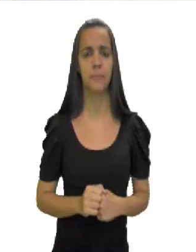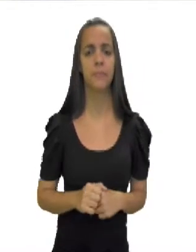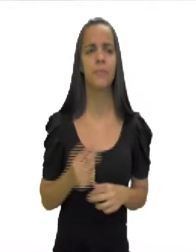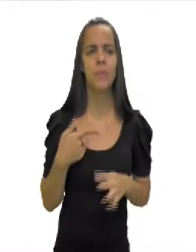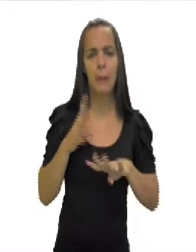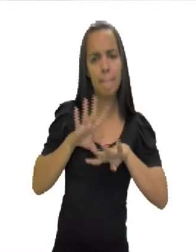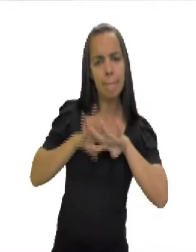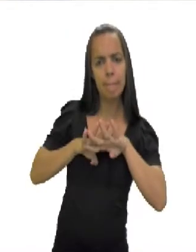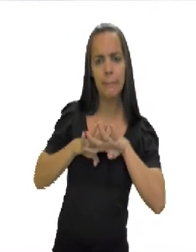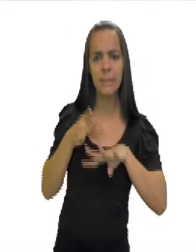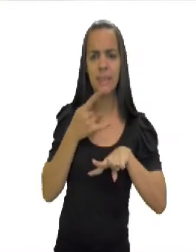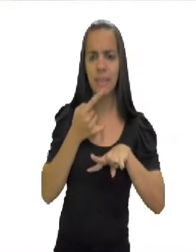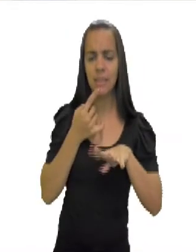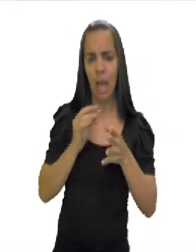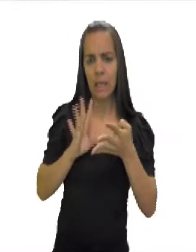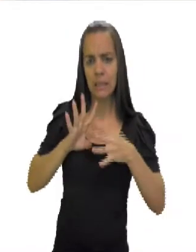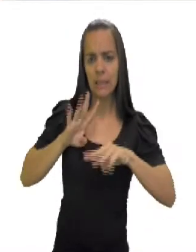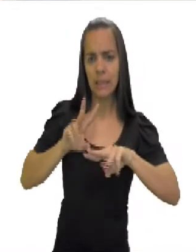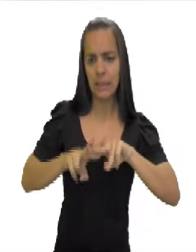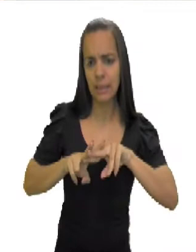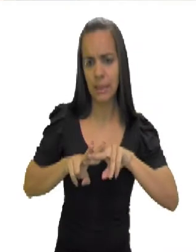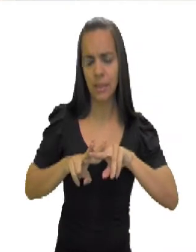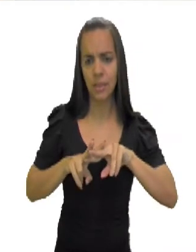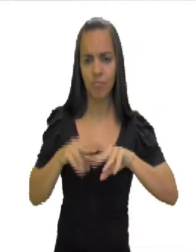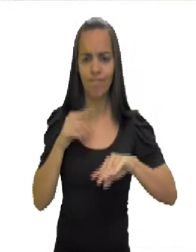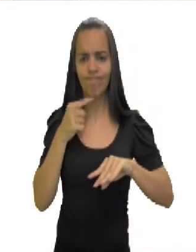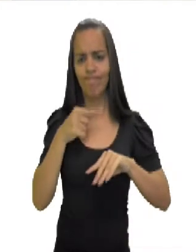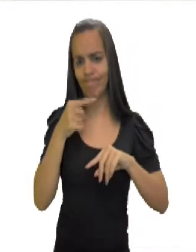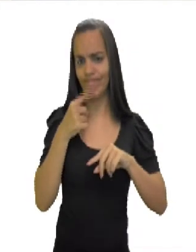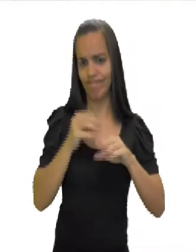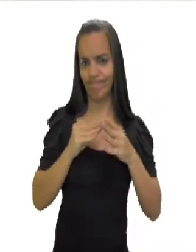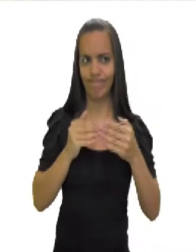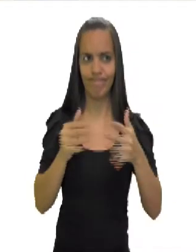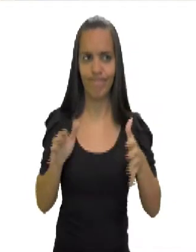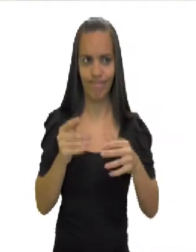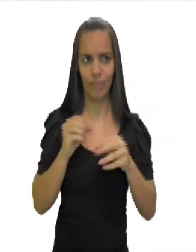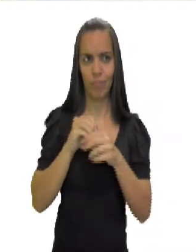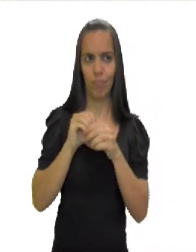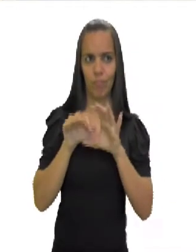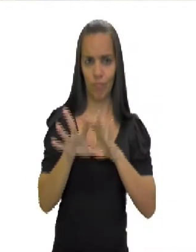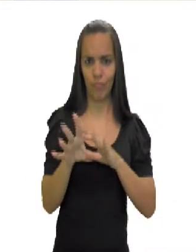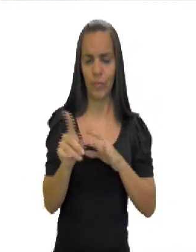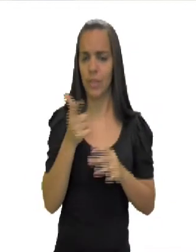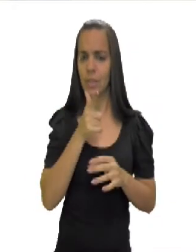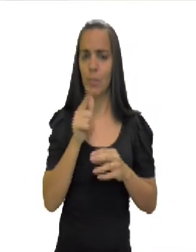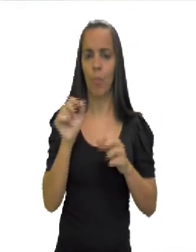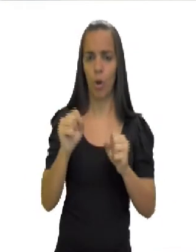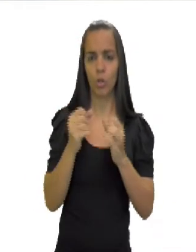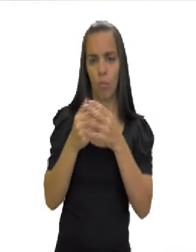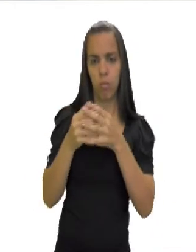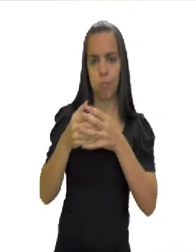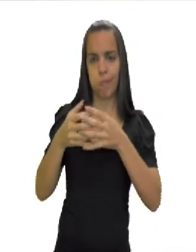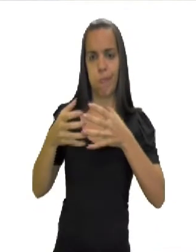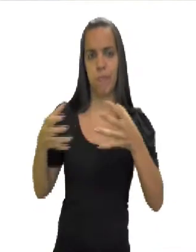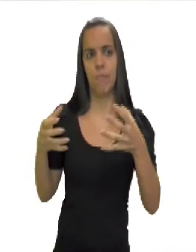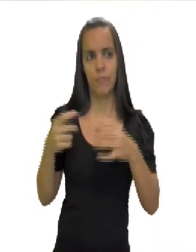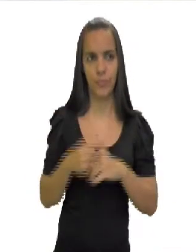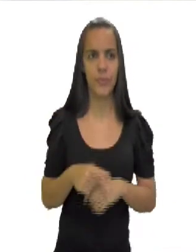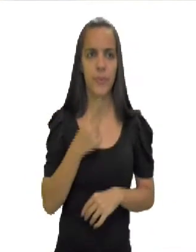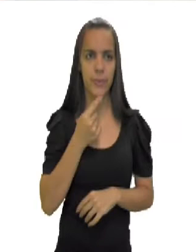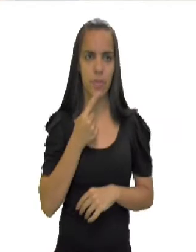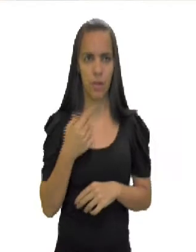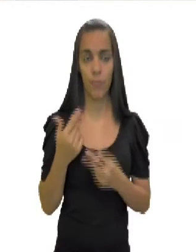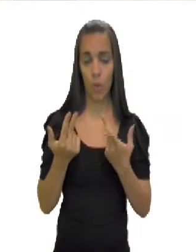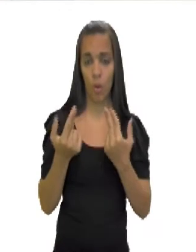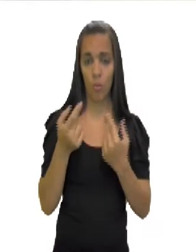maneira, estancadas por uma malha que se forma onde há coágulo. Aqui tem a